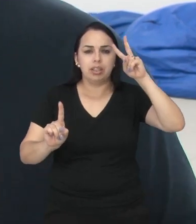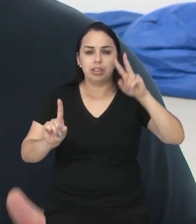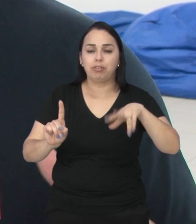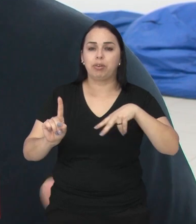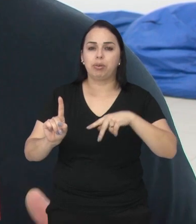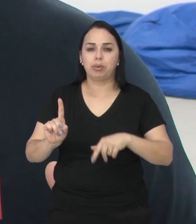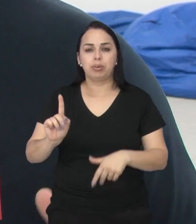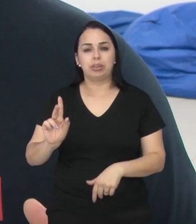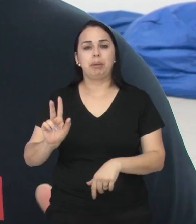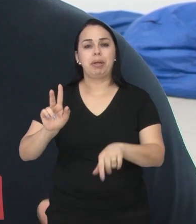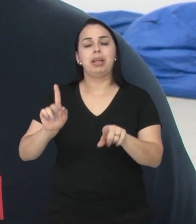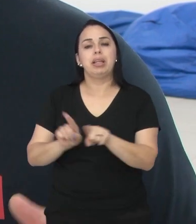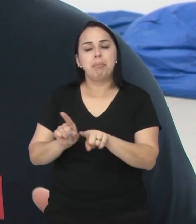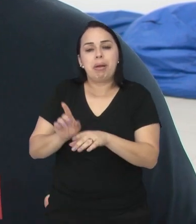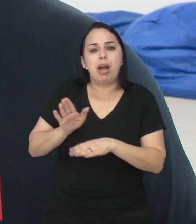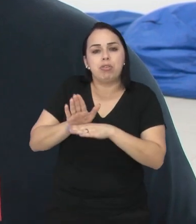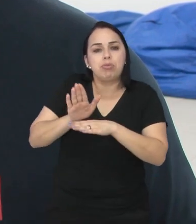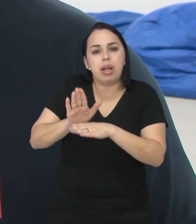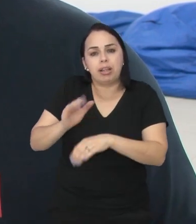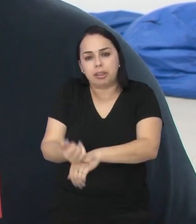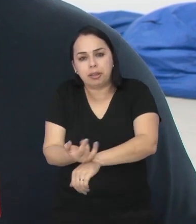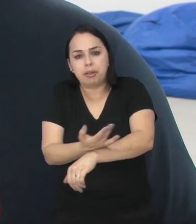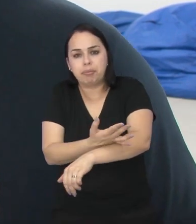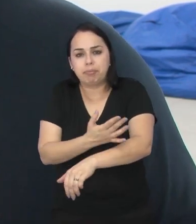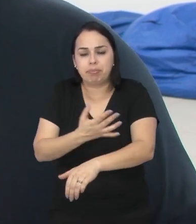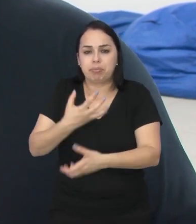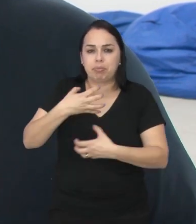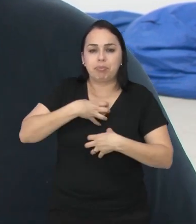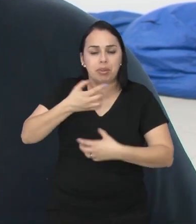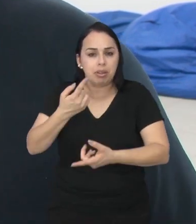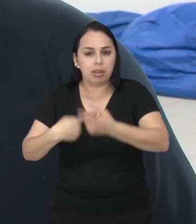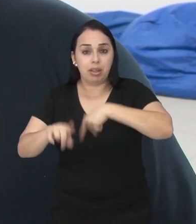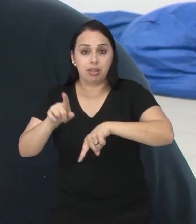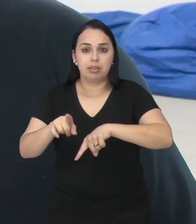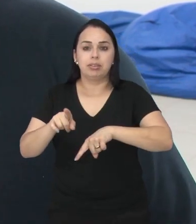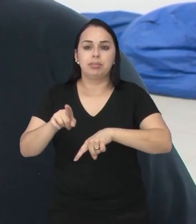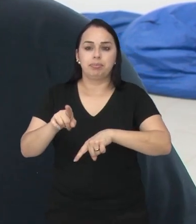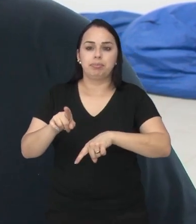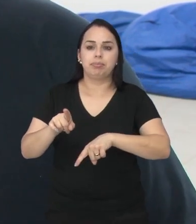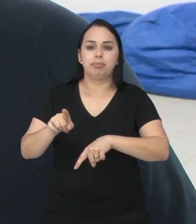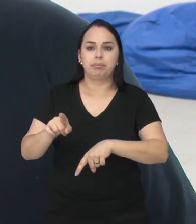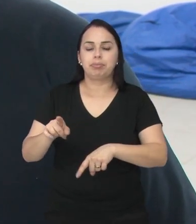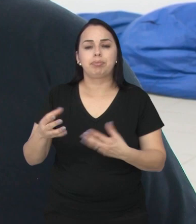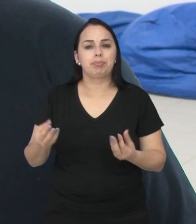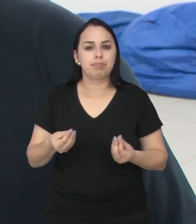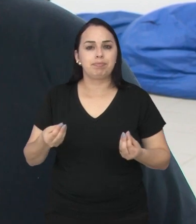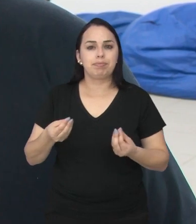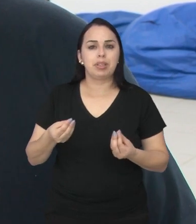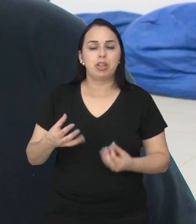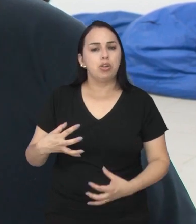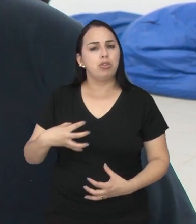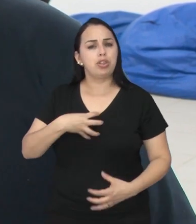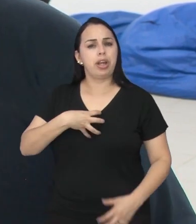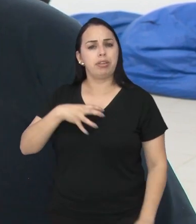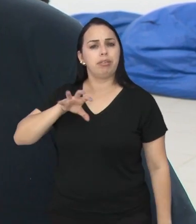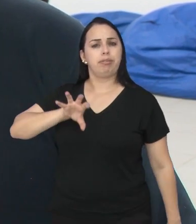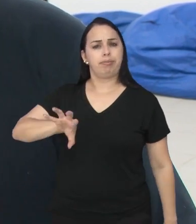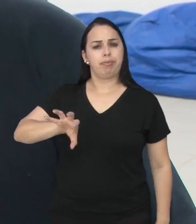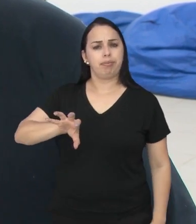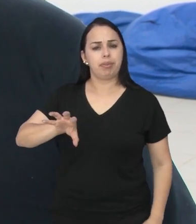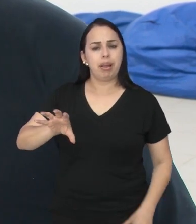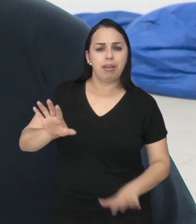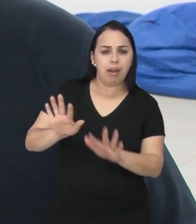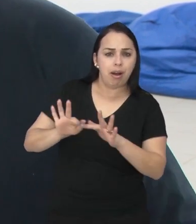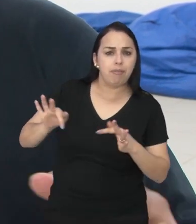vai conseguir trabalhar essa questão socioemocional, de lidar com sentimentos, emoções, e essa questão mesmo que ele traz dele, do estilo dele, né,